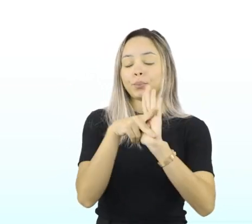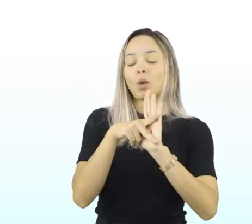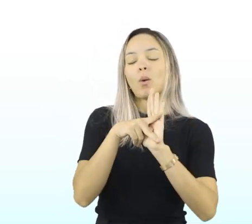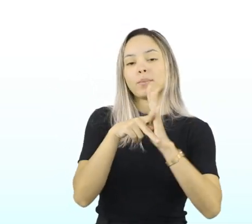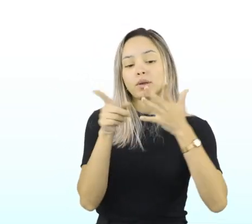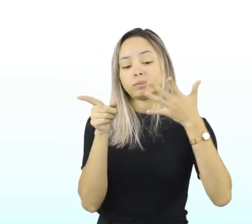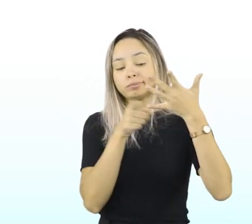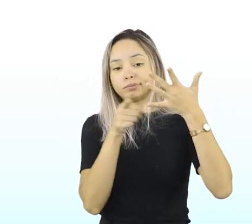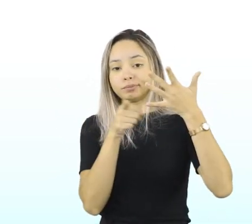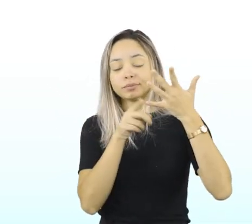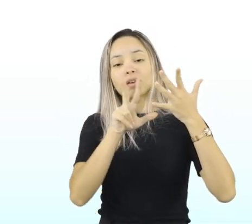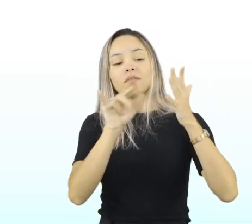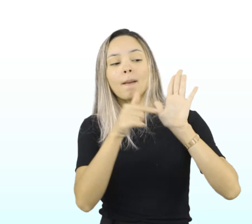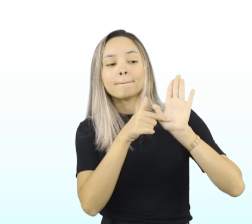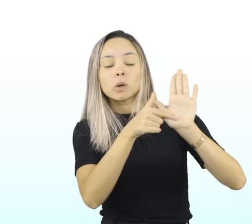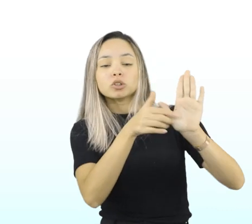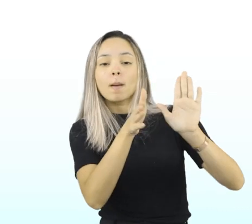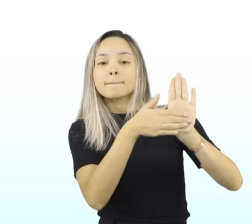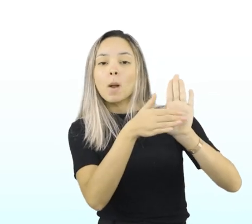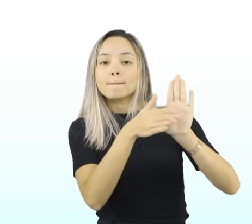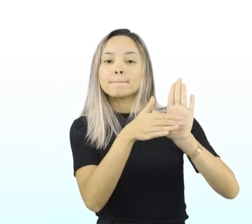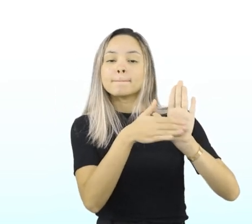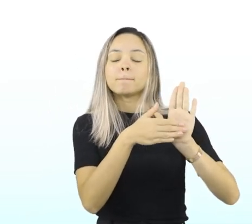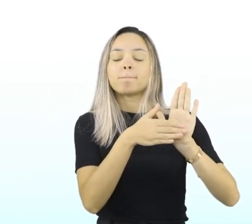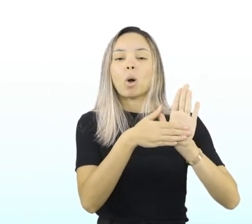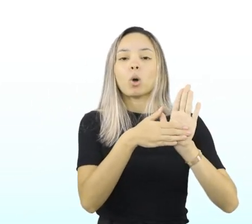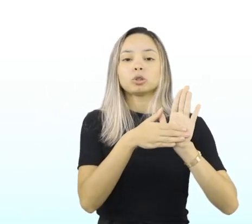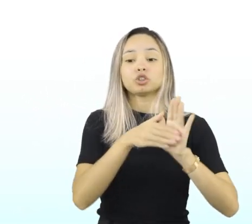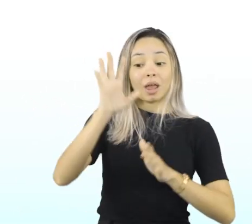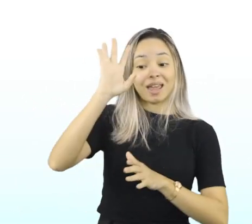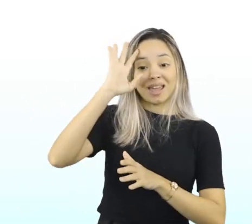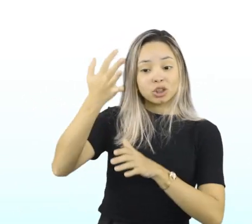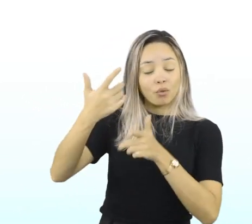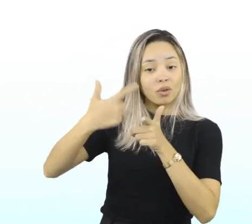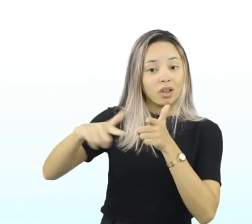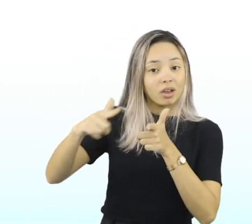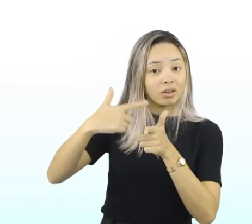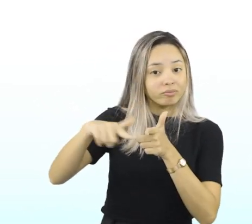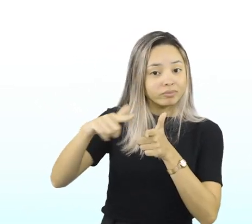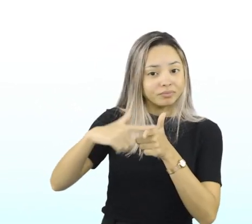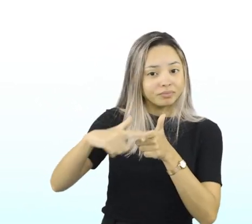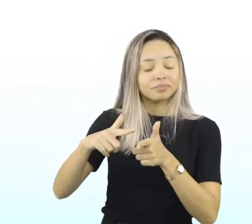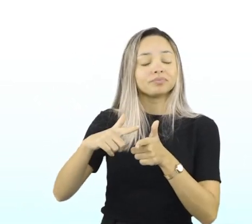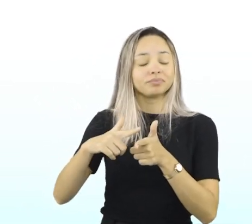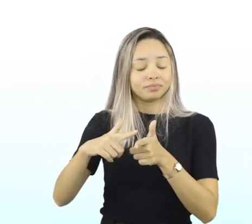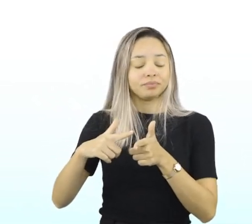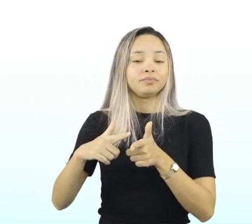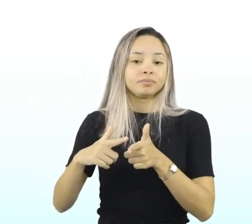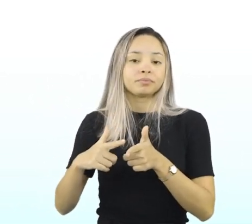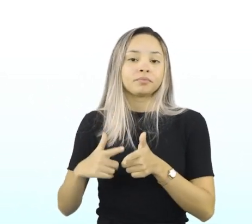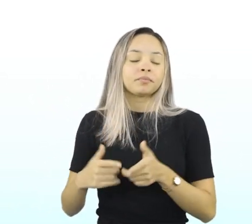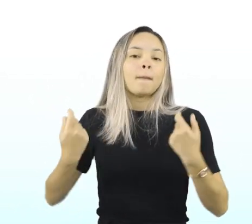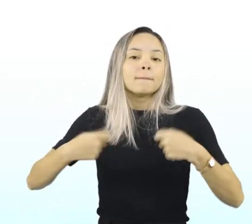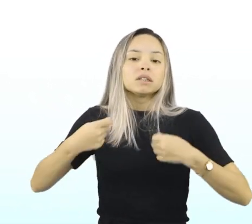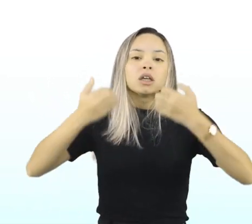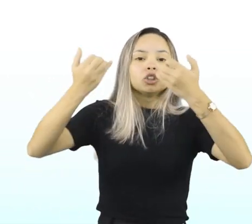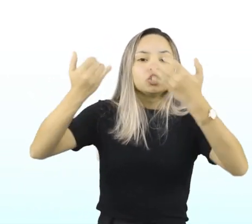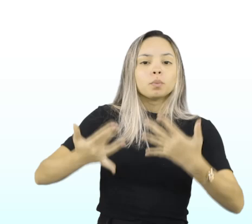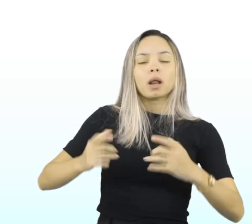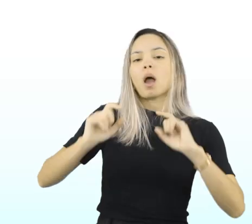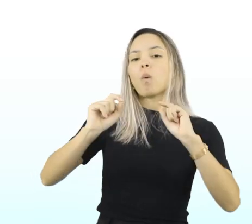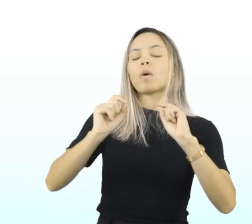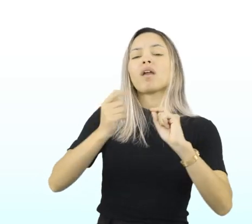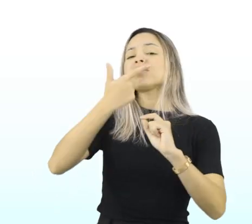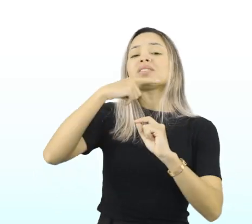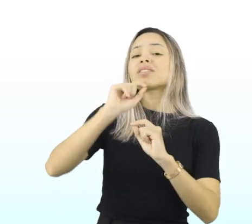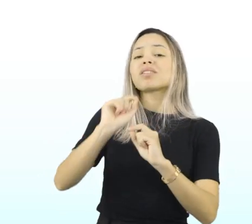competência 5. Você vai abordar a proposta de intervenção. Nessa proposta de intervenção, não é a solução para o problema. Você